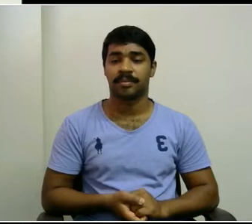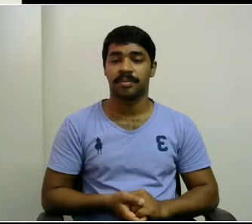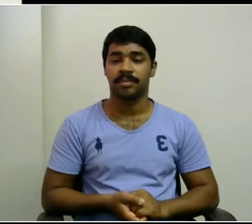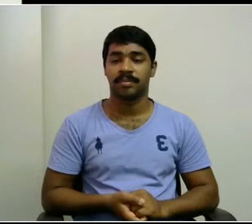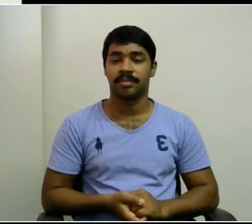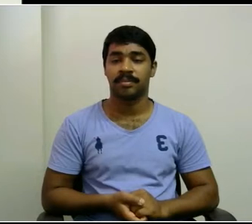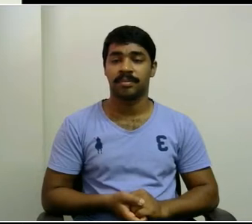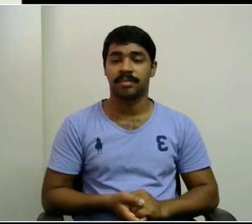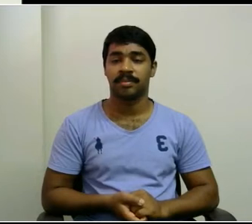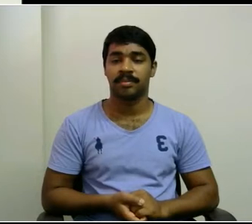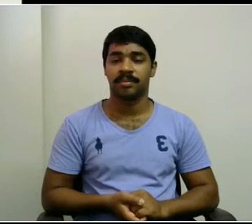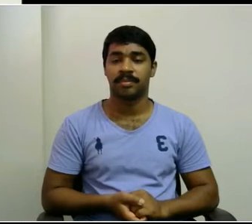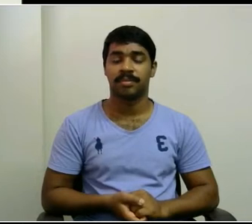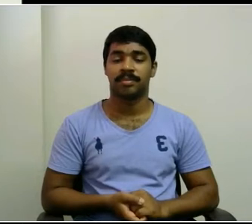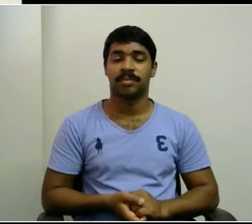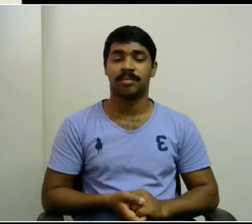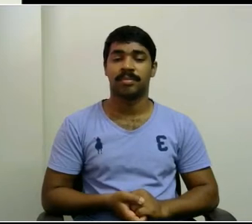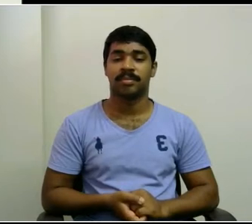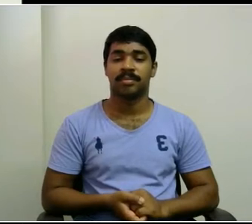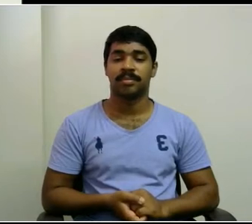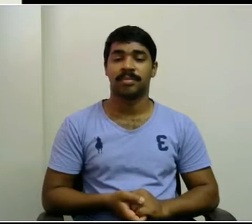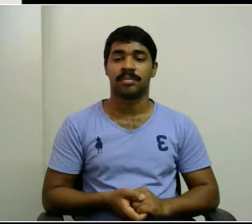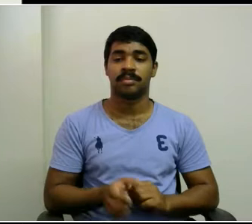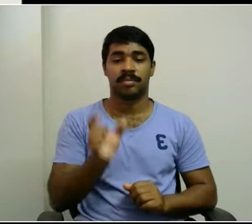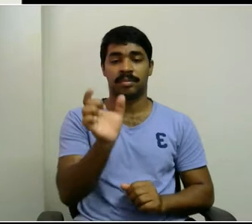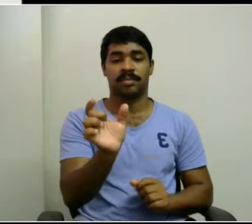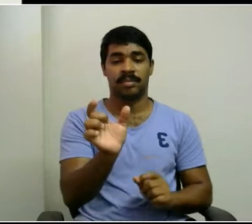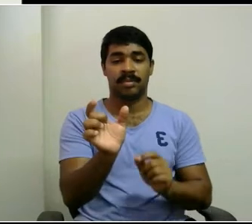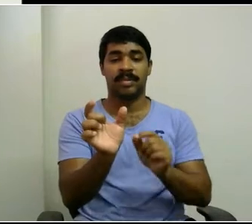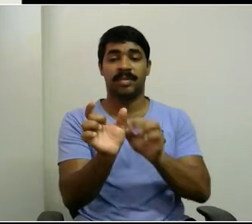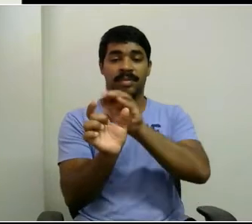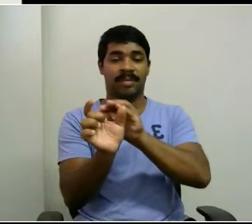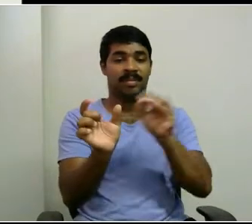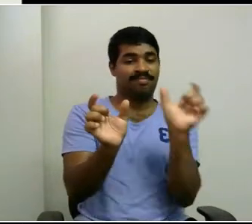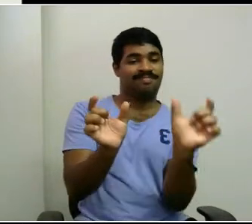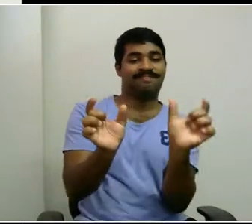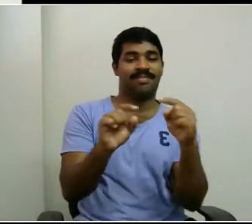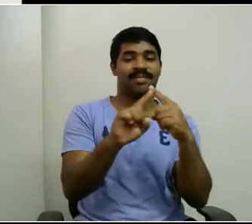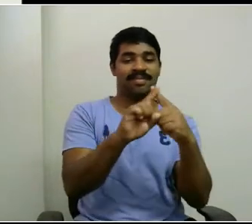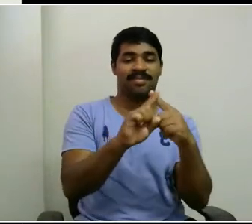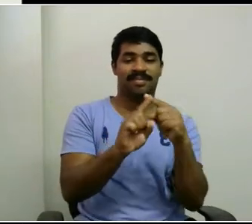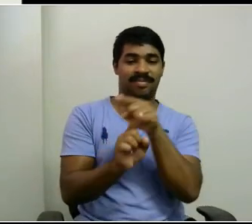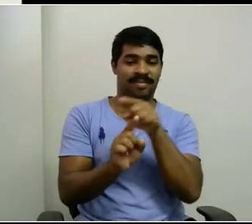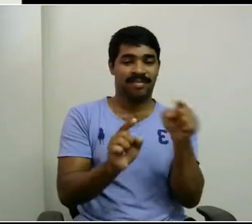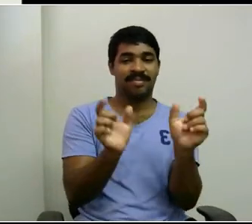raiz de 3 mais 1, tá? Você multiplica, né?